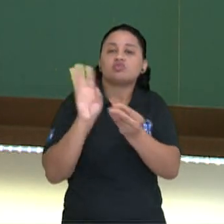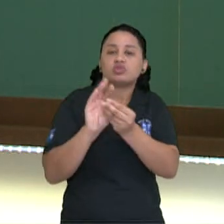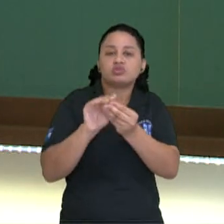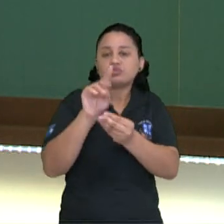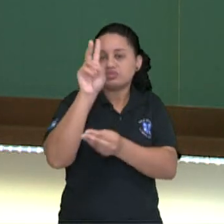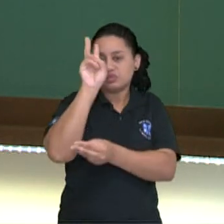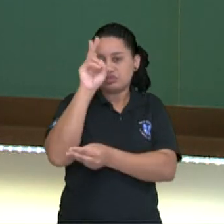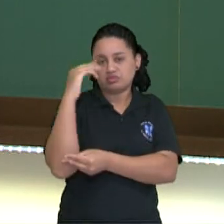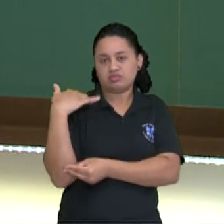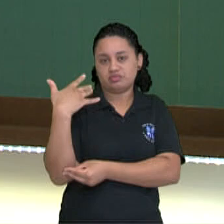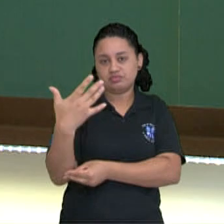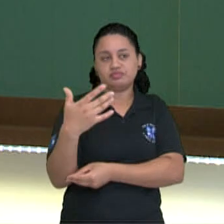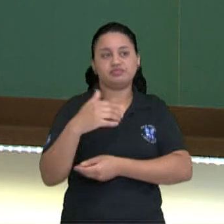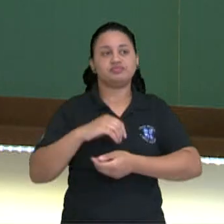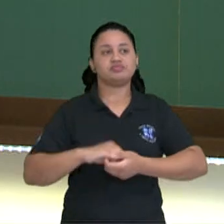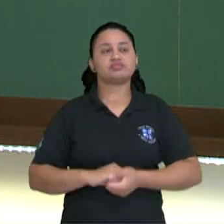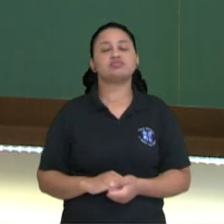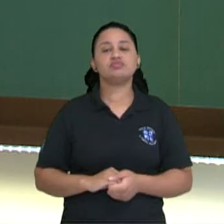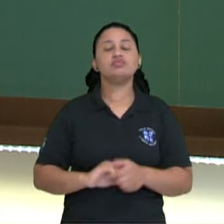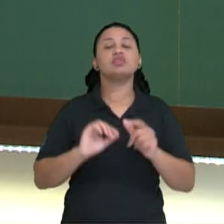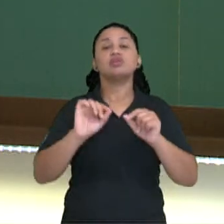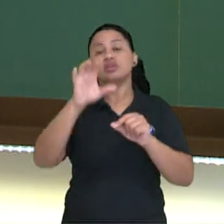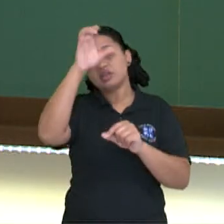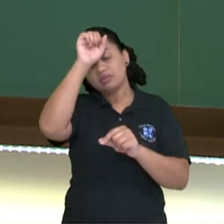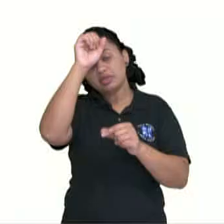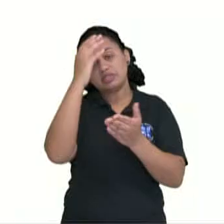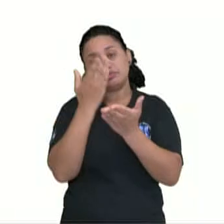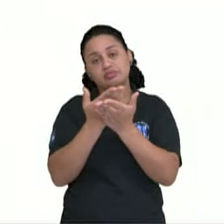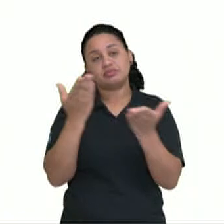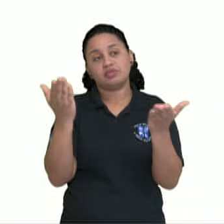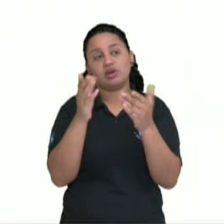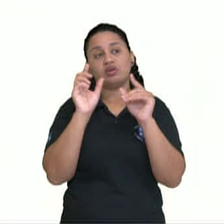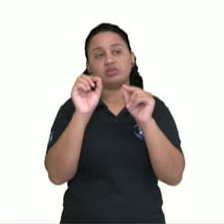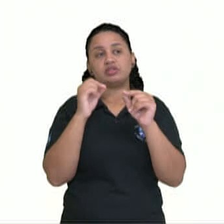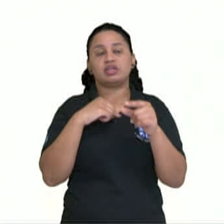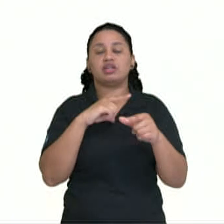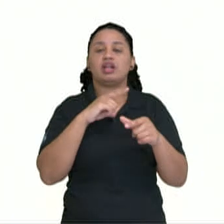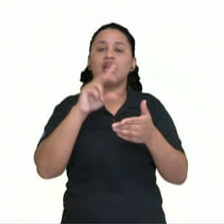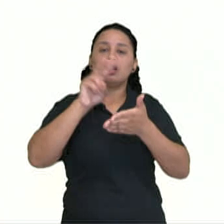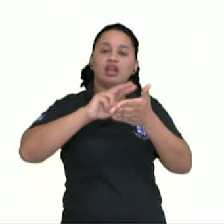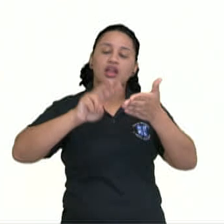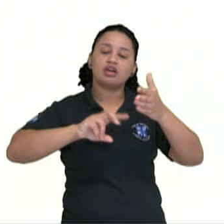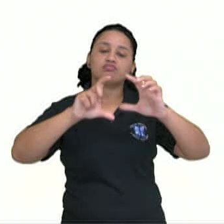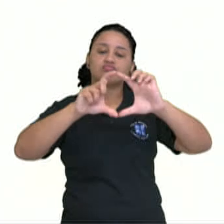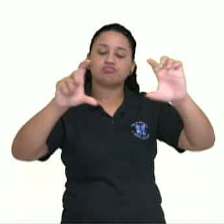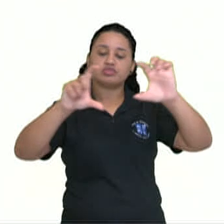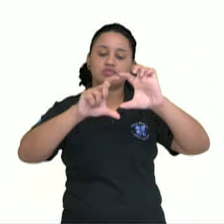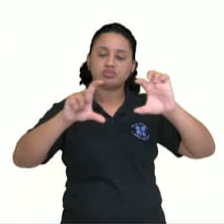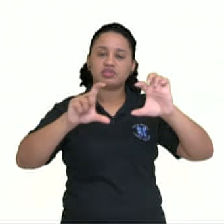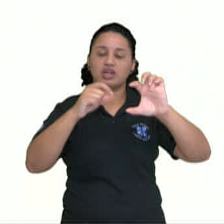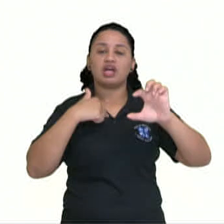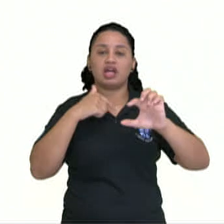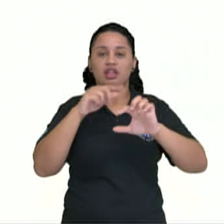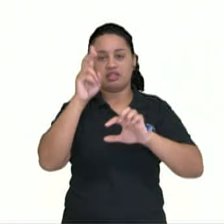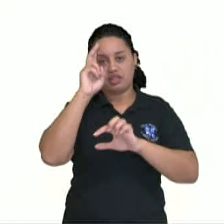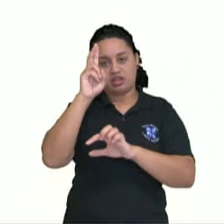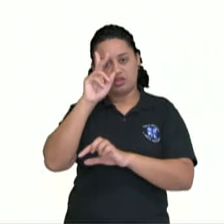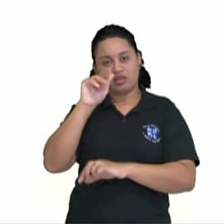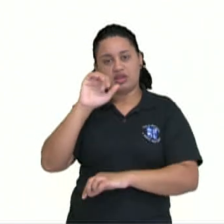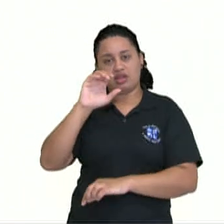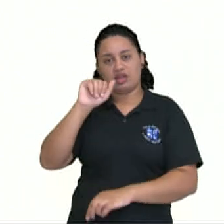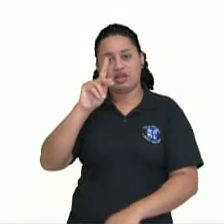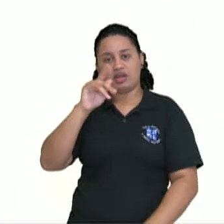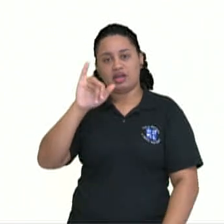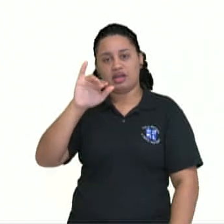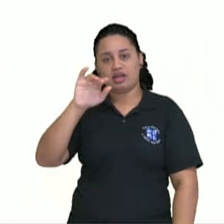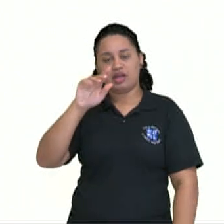história. O que aprendemos na aula de hoje? Lemos um fragmento de Capitães da Areia, de Jorge Amado,